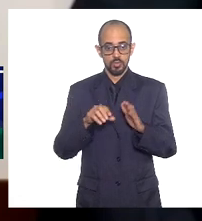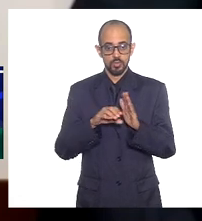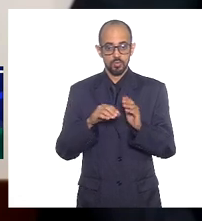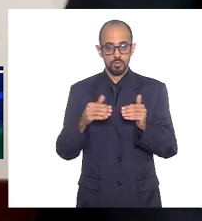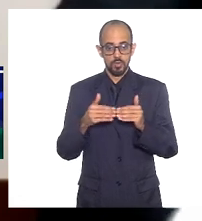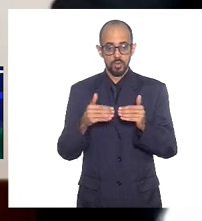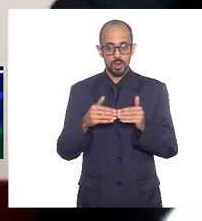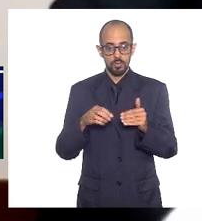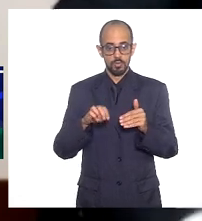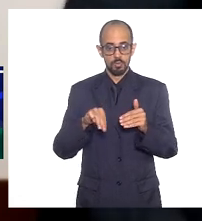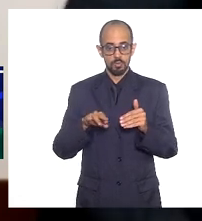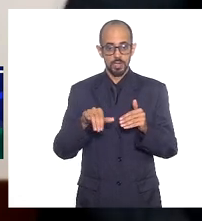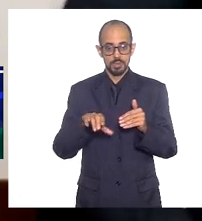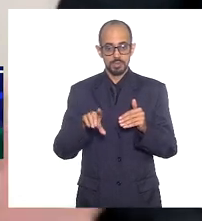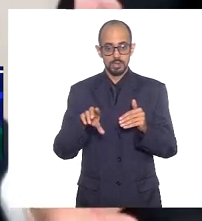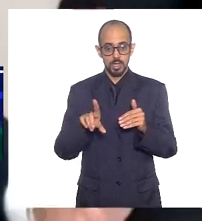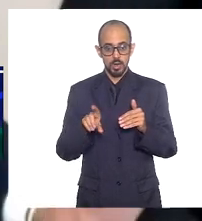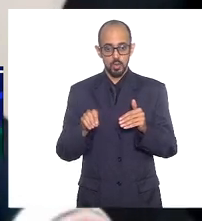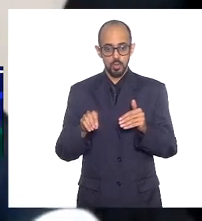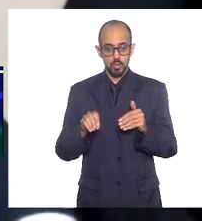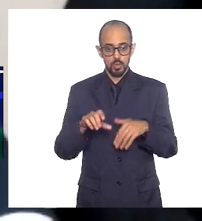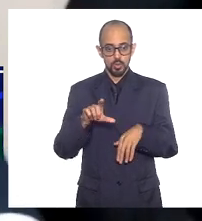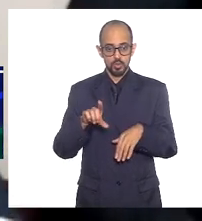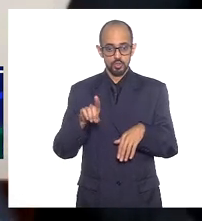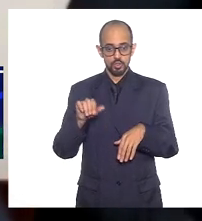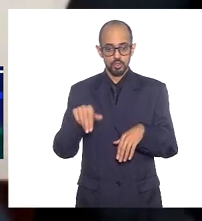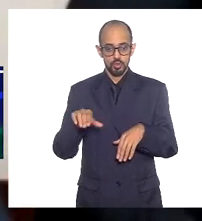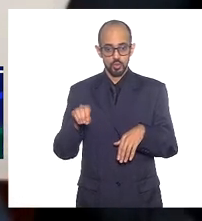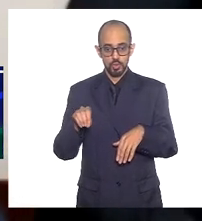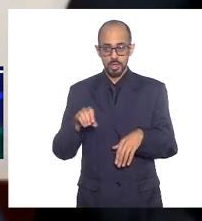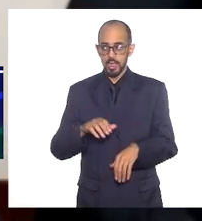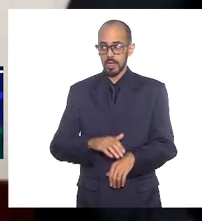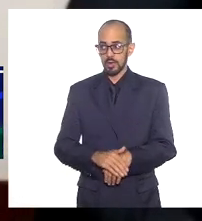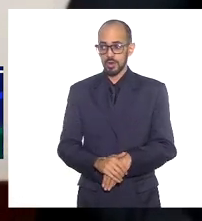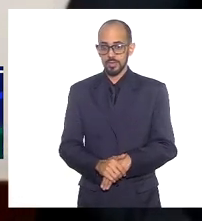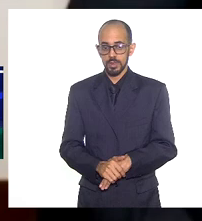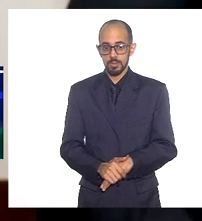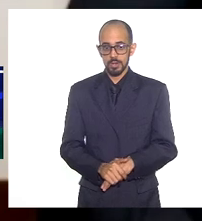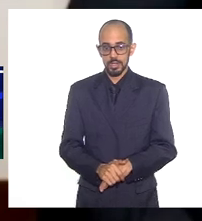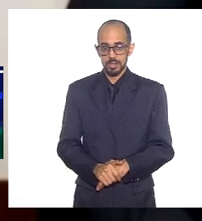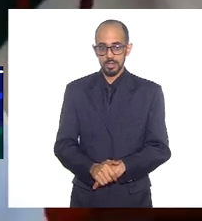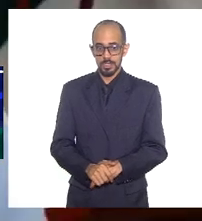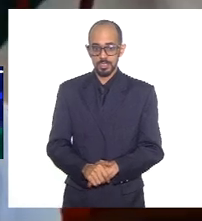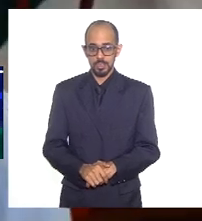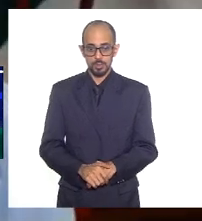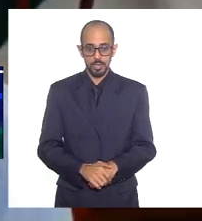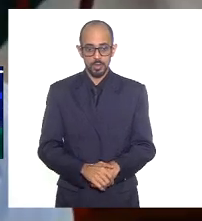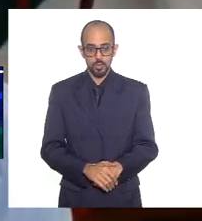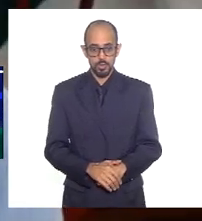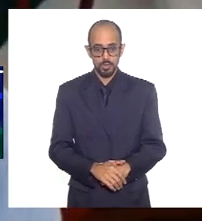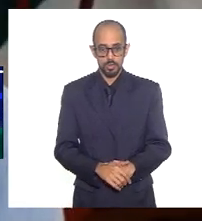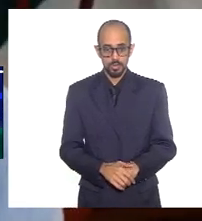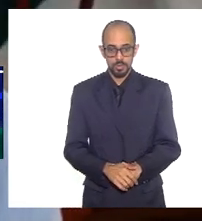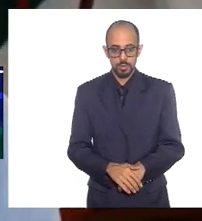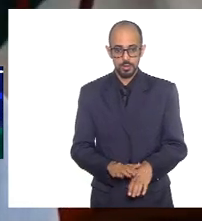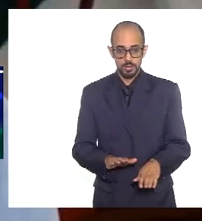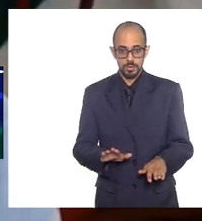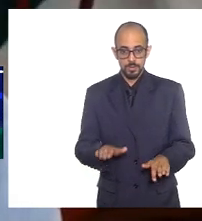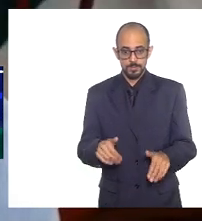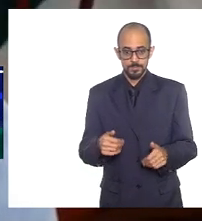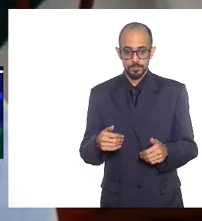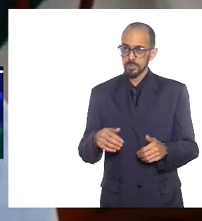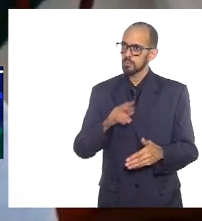relator deputado Marcelo Dino. Pode aparecer. Em discussão. Presidente, eu não achei